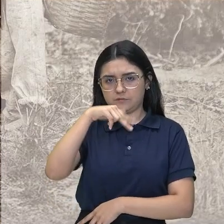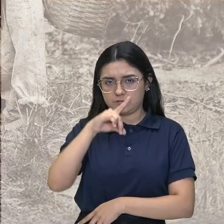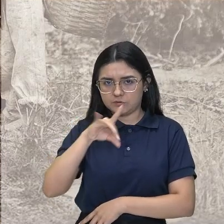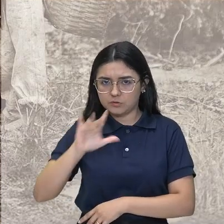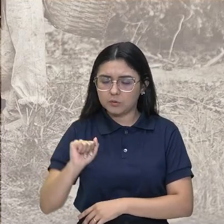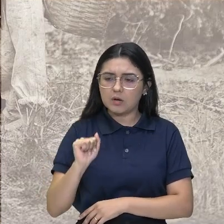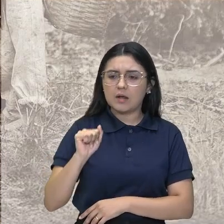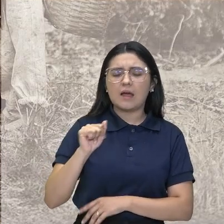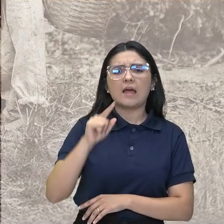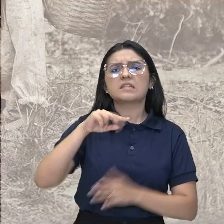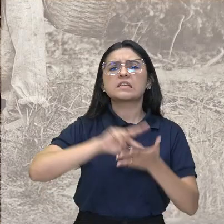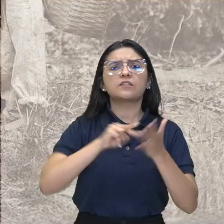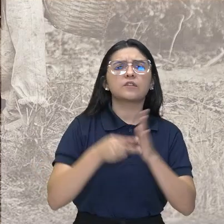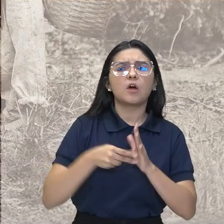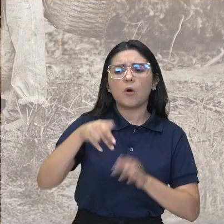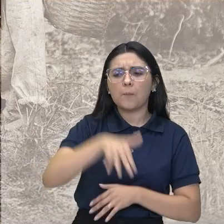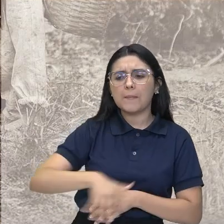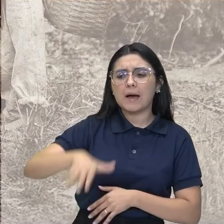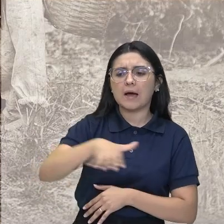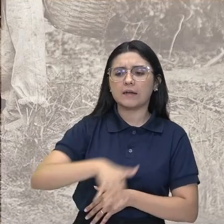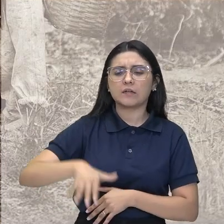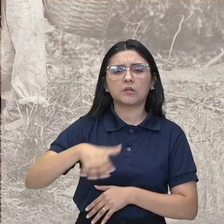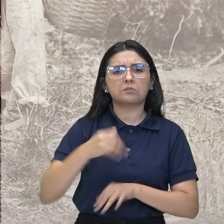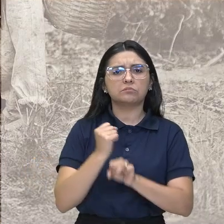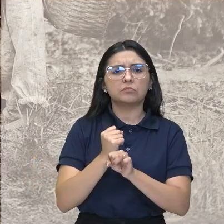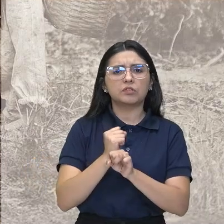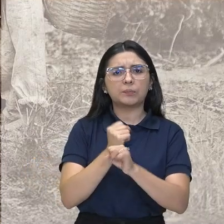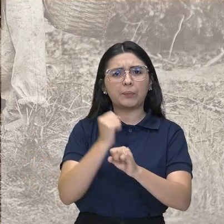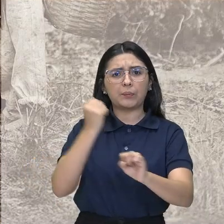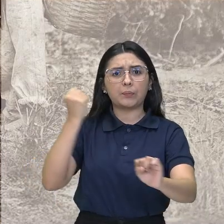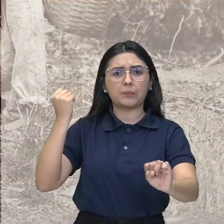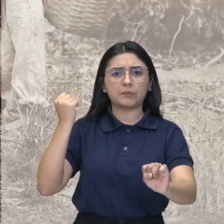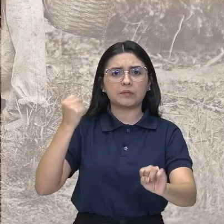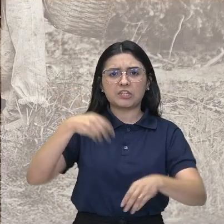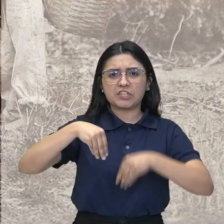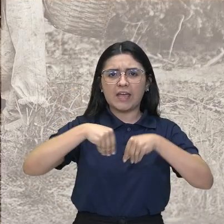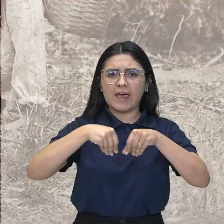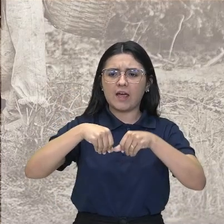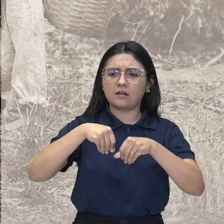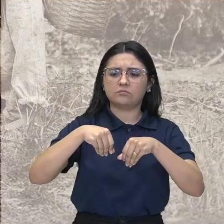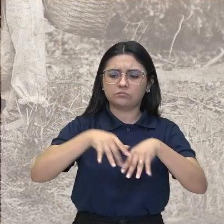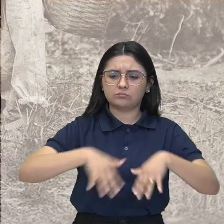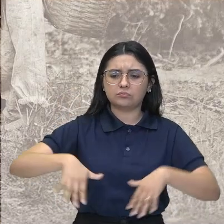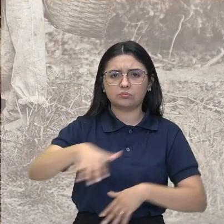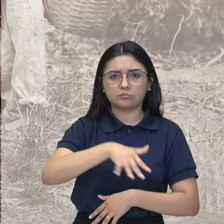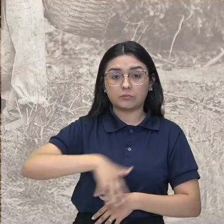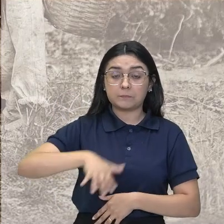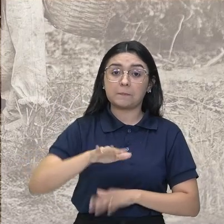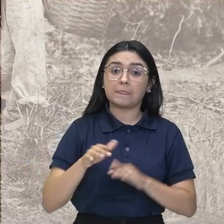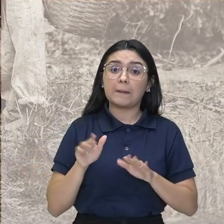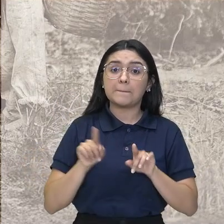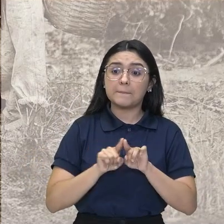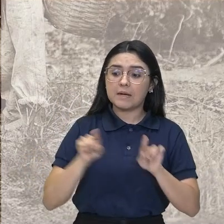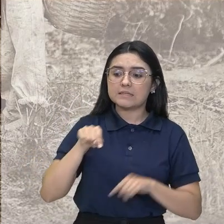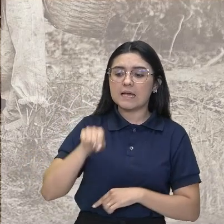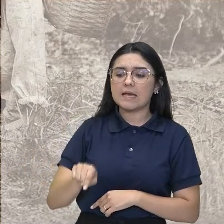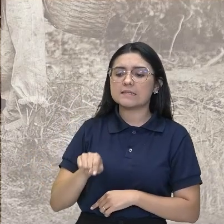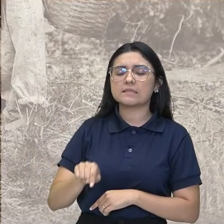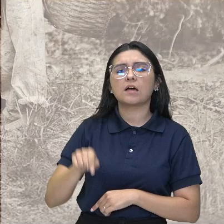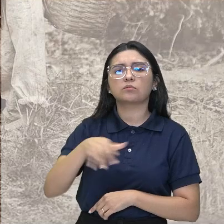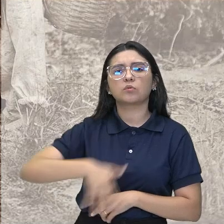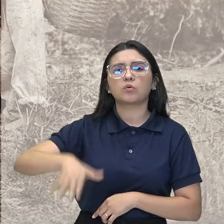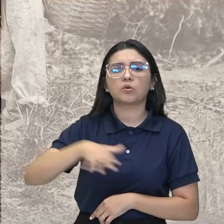a gente sabe que concentra uma grande extensão territorial. E muitas das vezes essa propriedade pertence a apenas